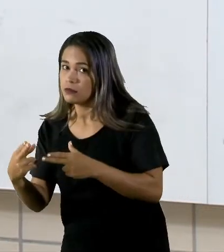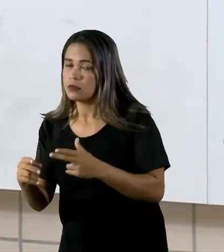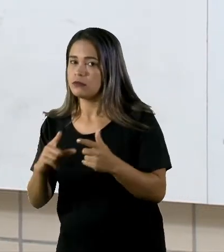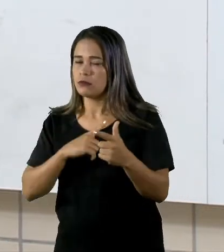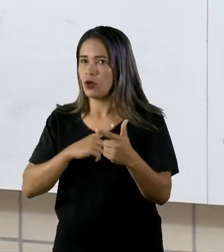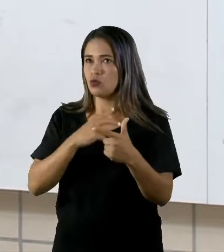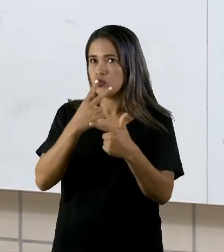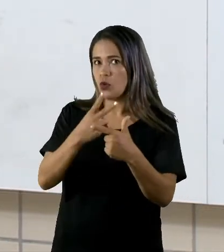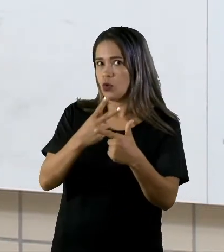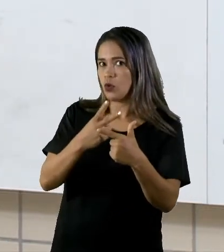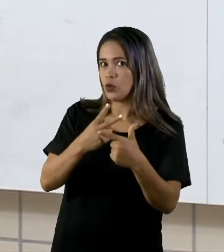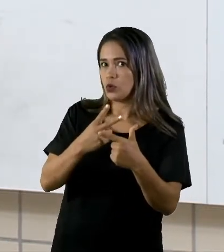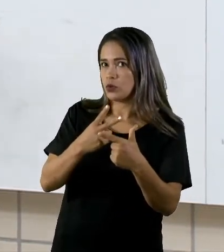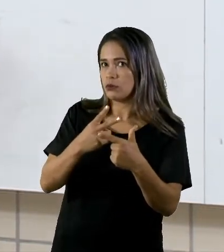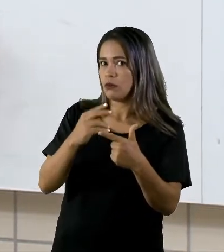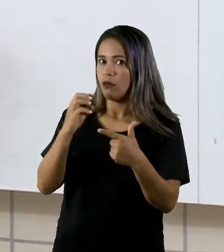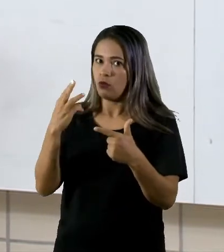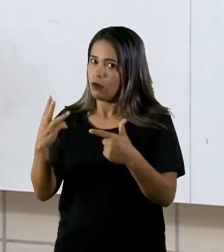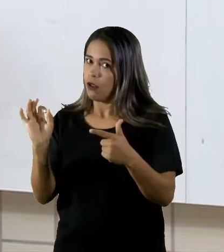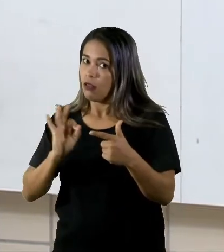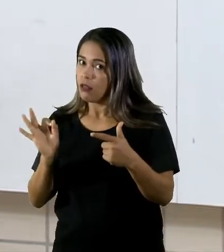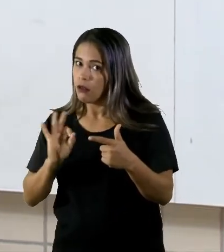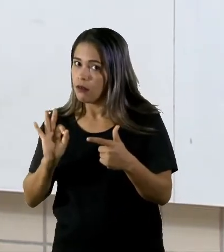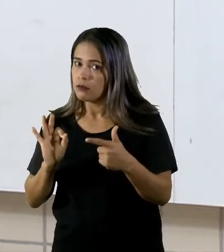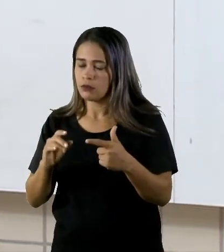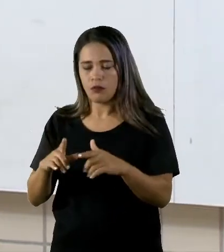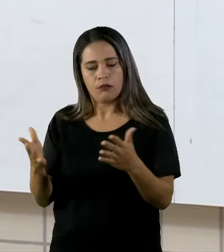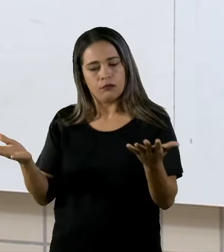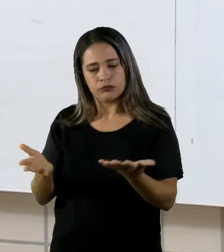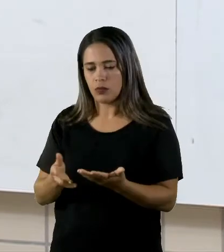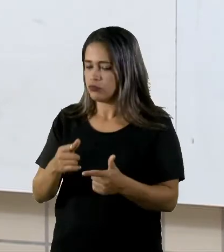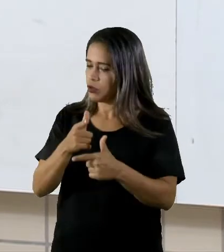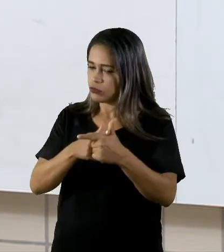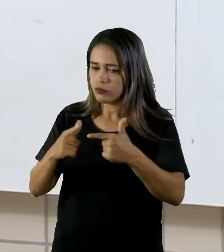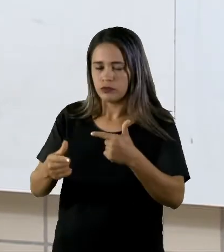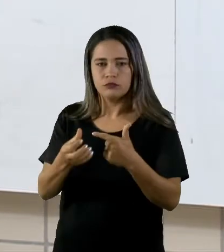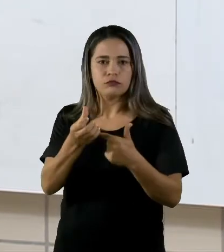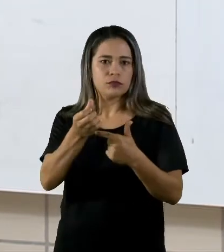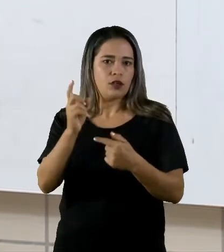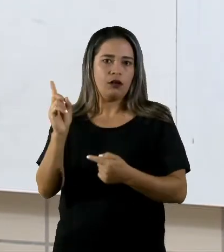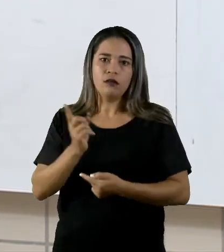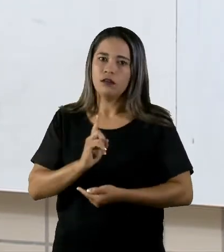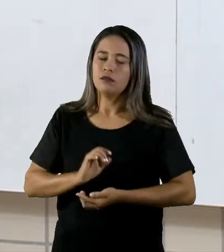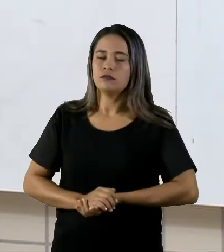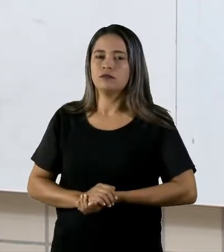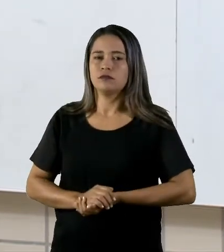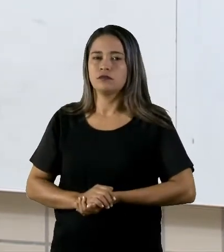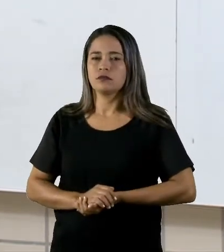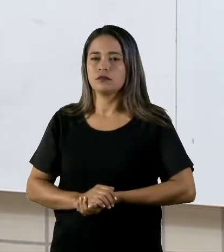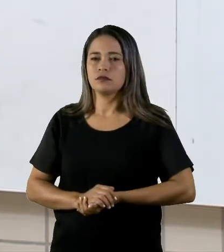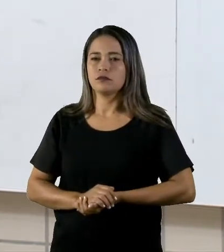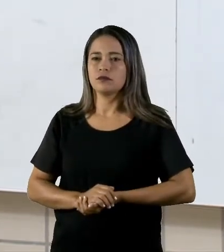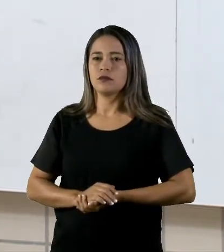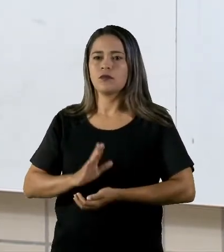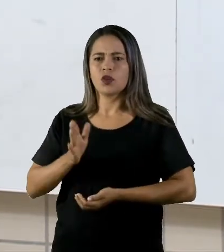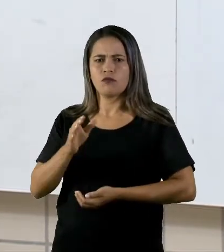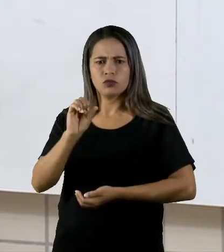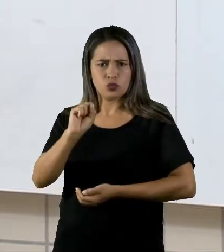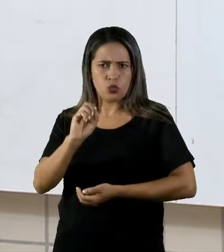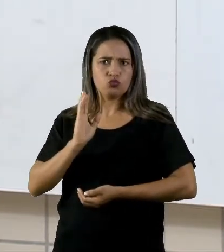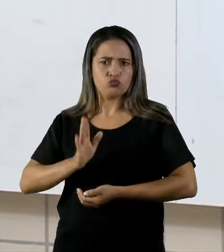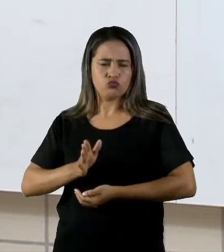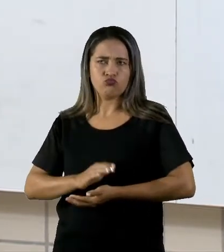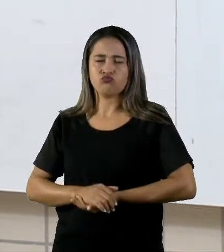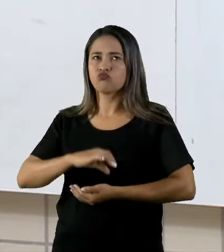2, o 3 não tem. Então, automaticamente, não é divisível por 6. Nós já fizemos do 8. Nós